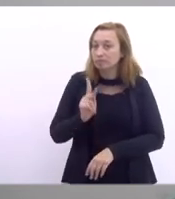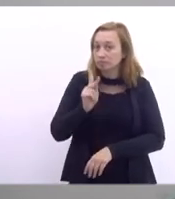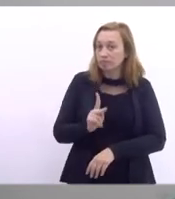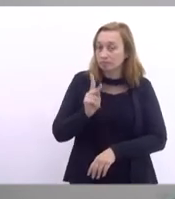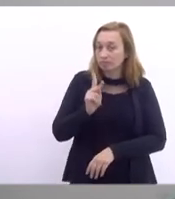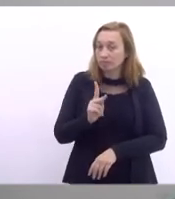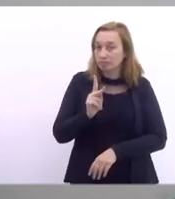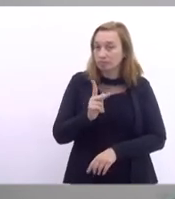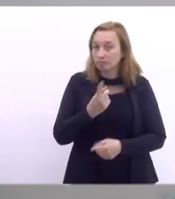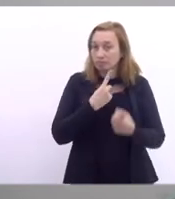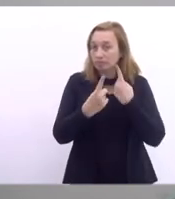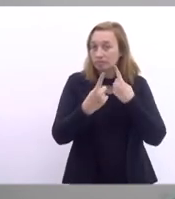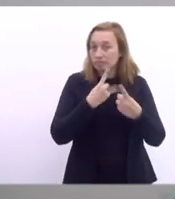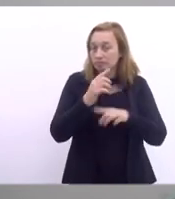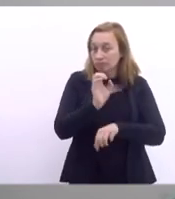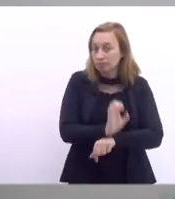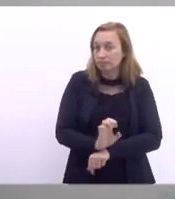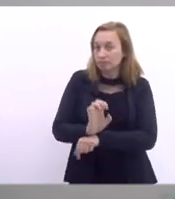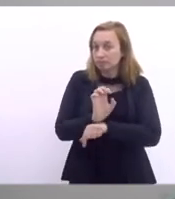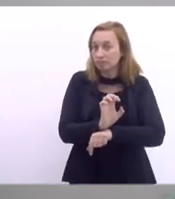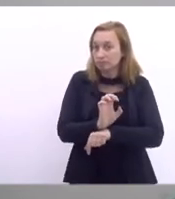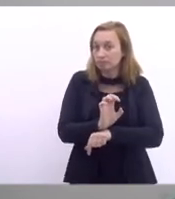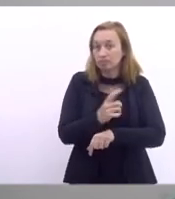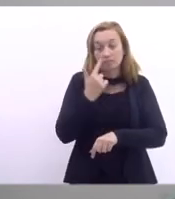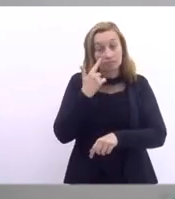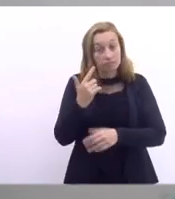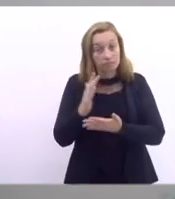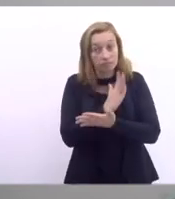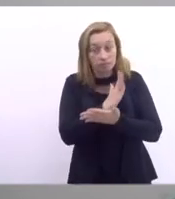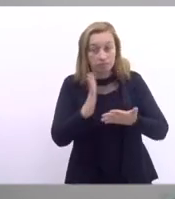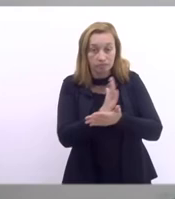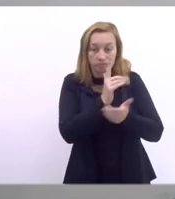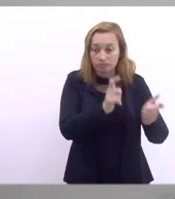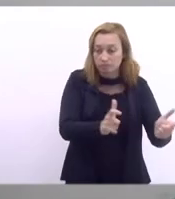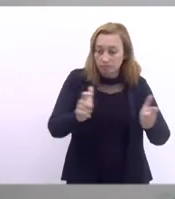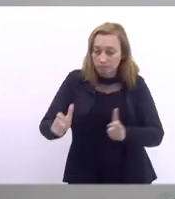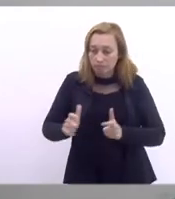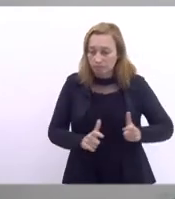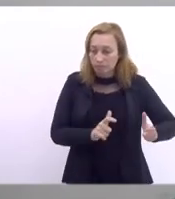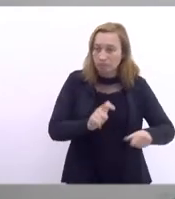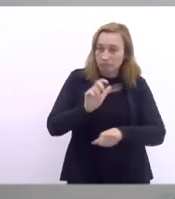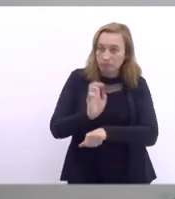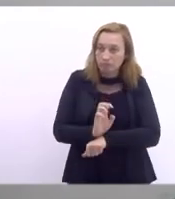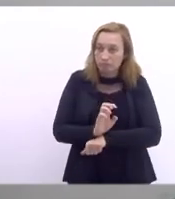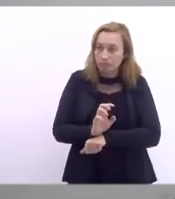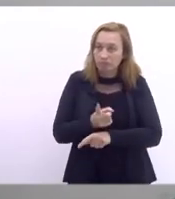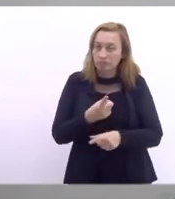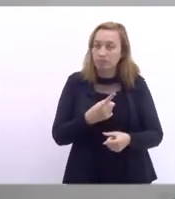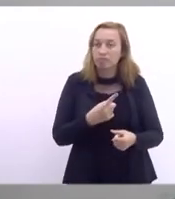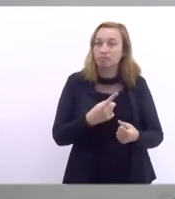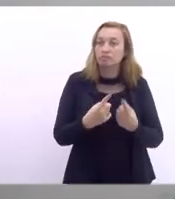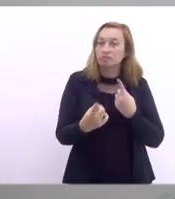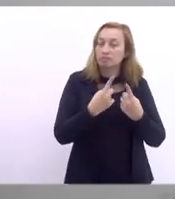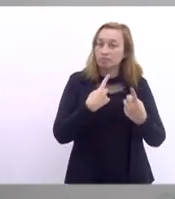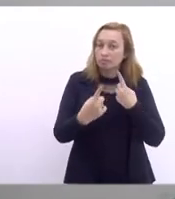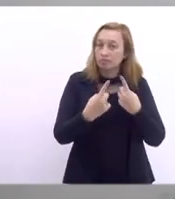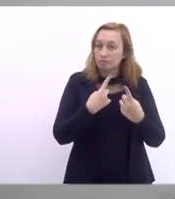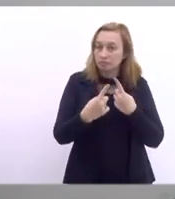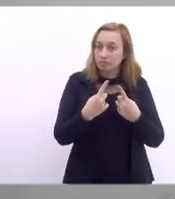estaduais aí você vai algumas regiões do Estado essas rodovias